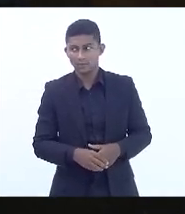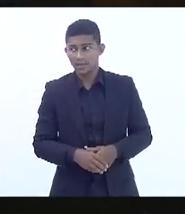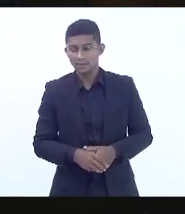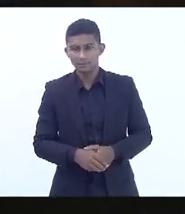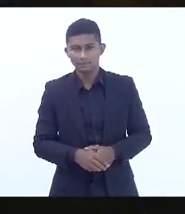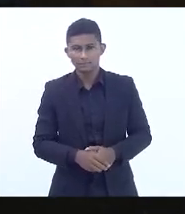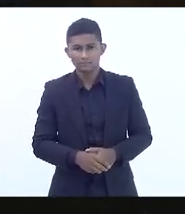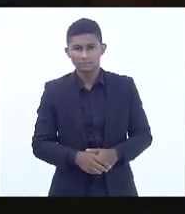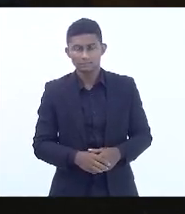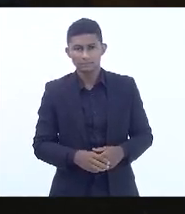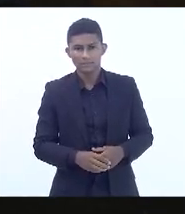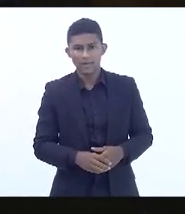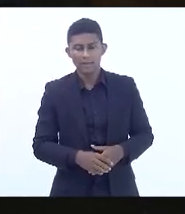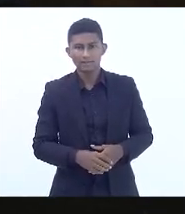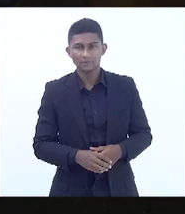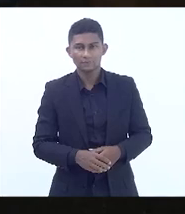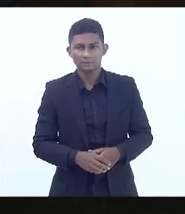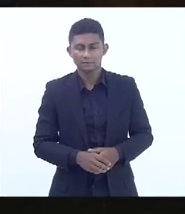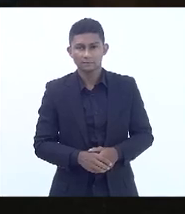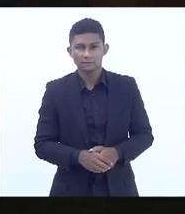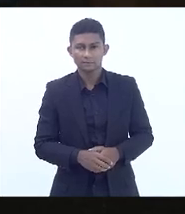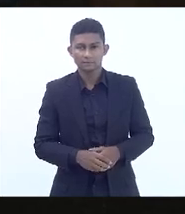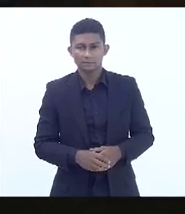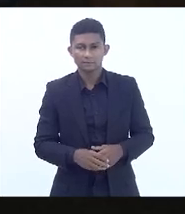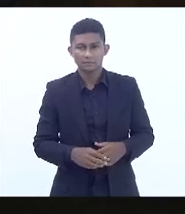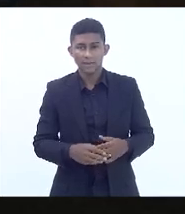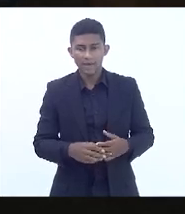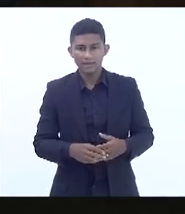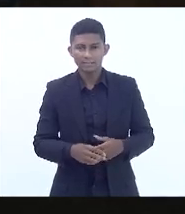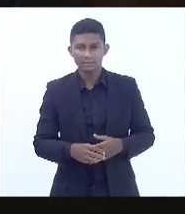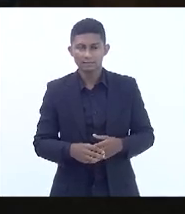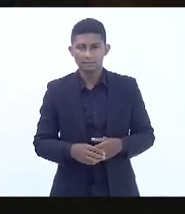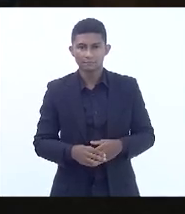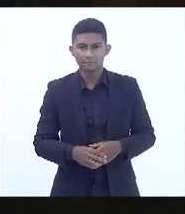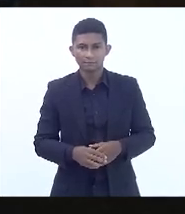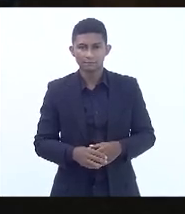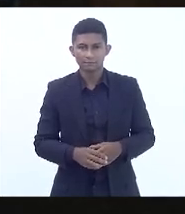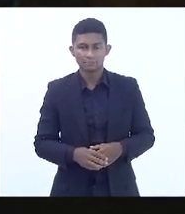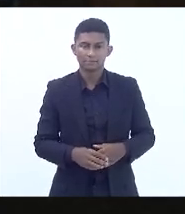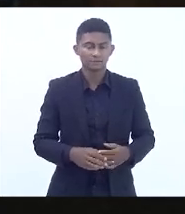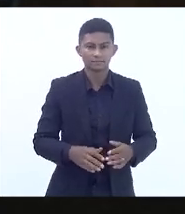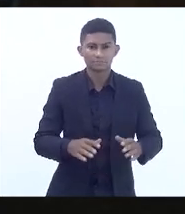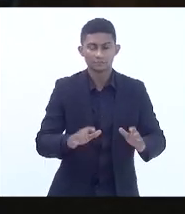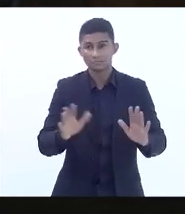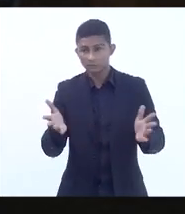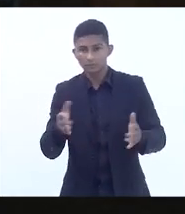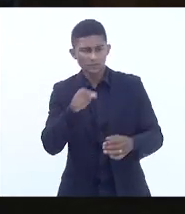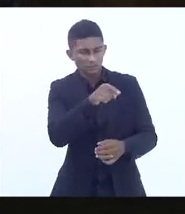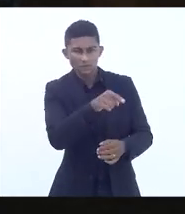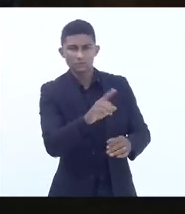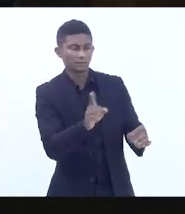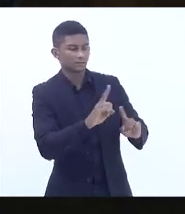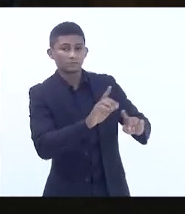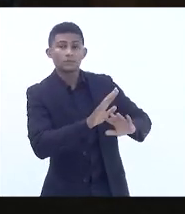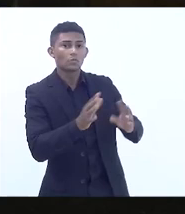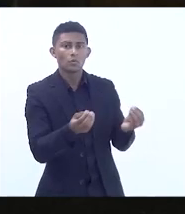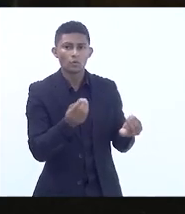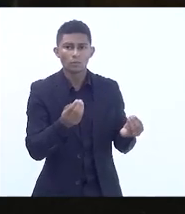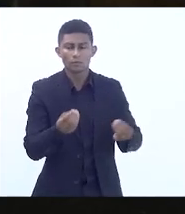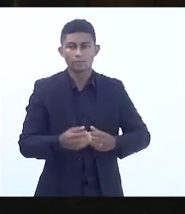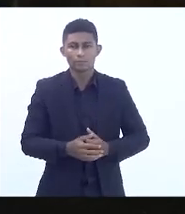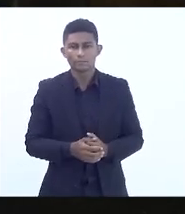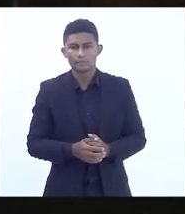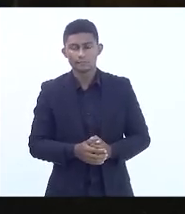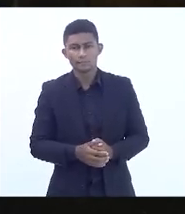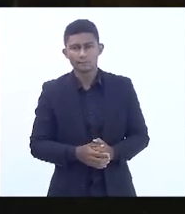senhor concorda que a gente tem que dar essa opção para eles, expulsar, e se eles não quiserem sair, forçar eles a sair,